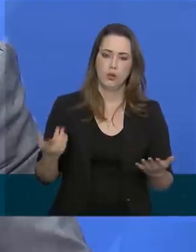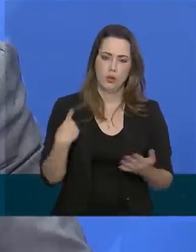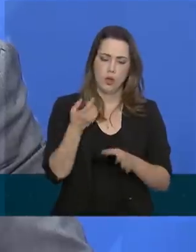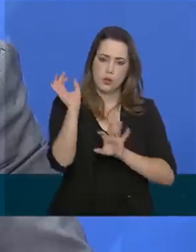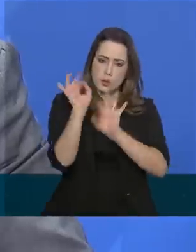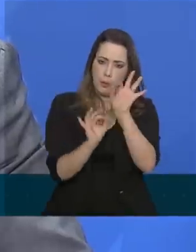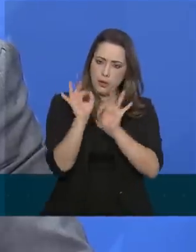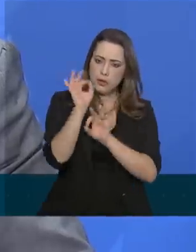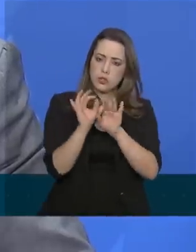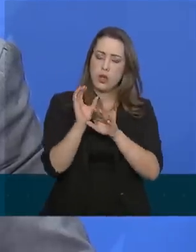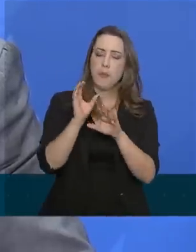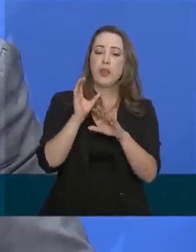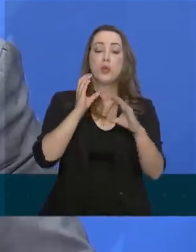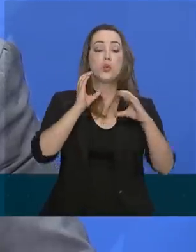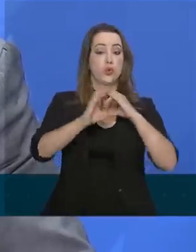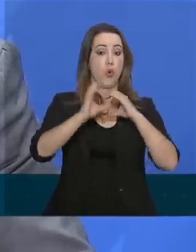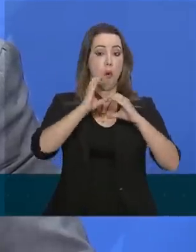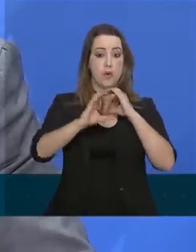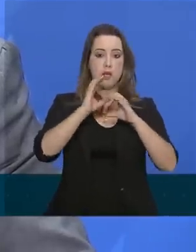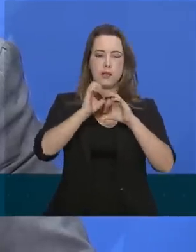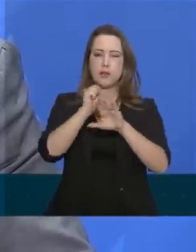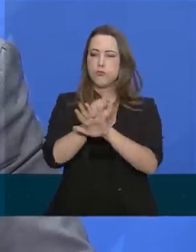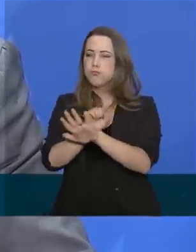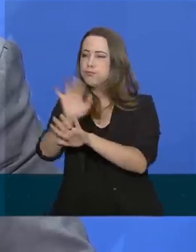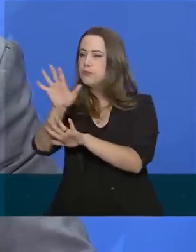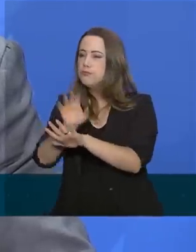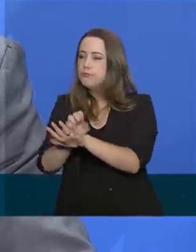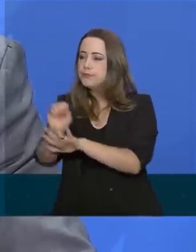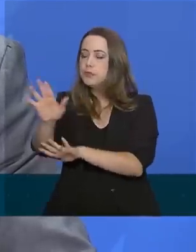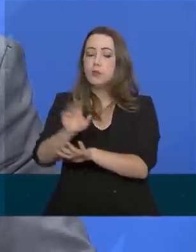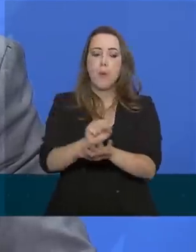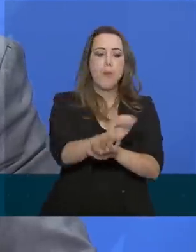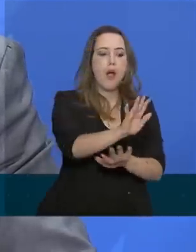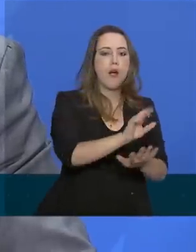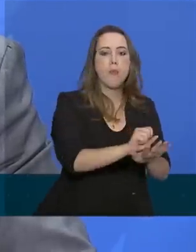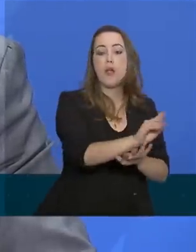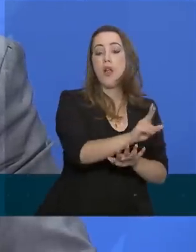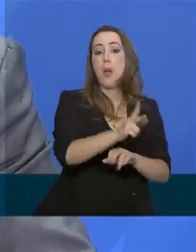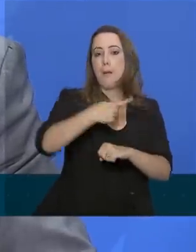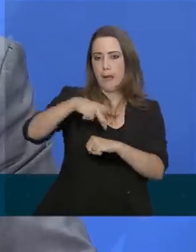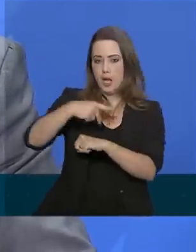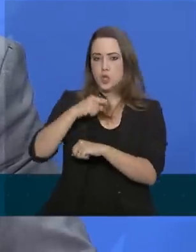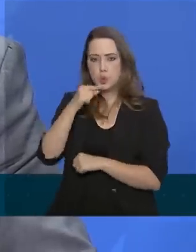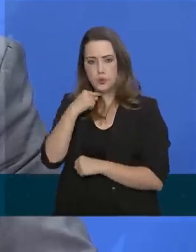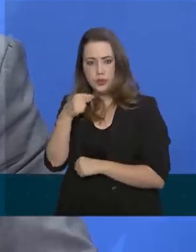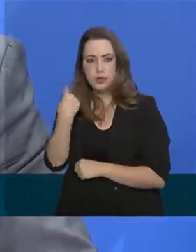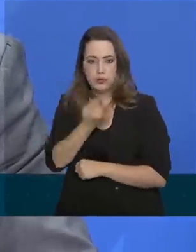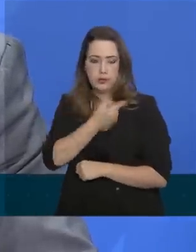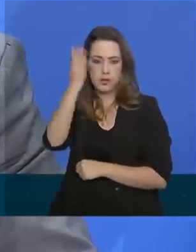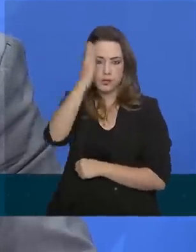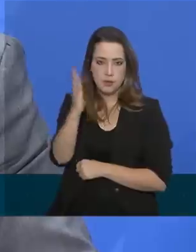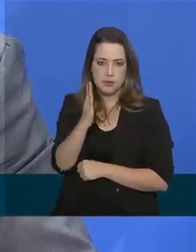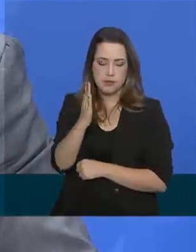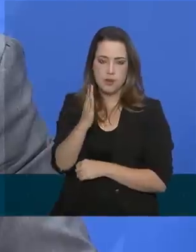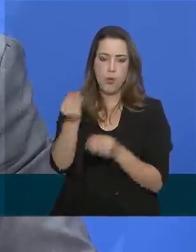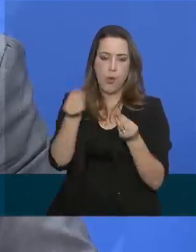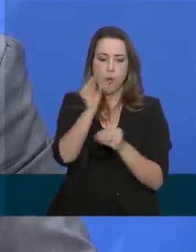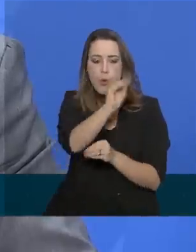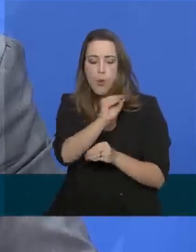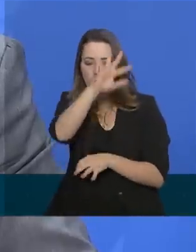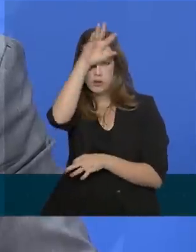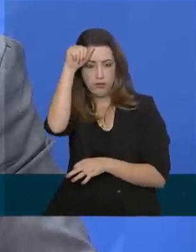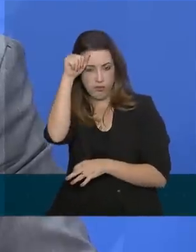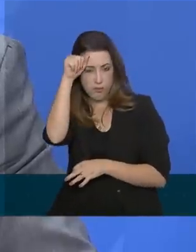aos diversos países nos quais há a dúvida sobre essas questões ou falsas afirmações sobre essas questões de